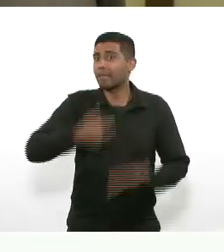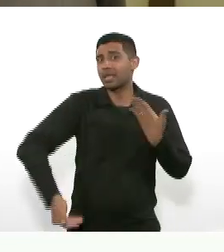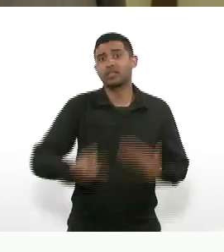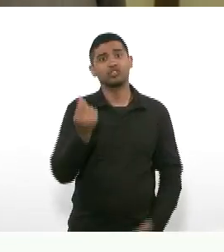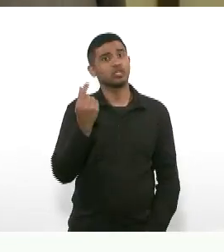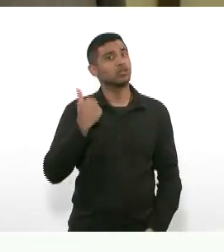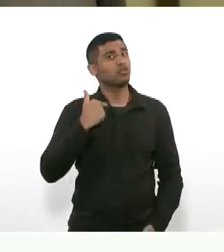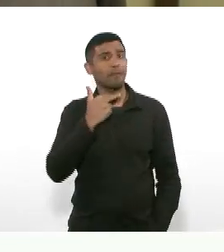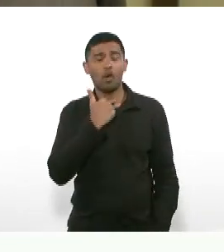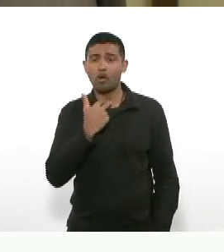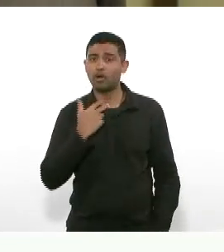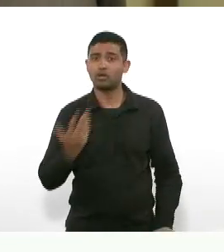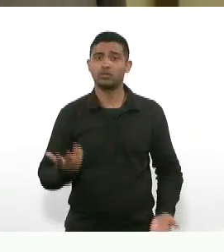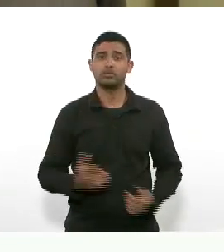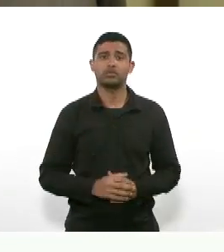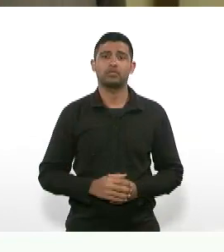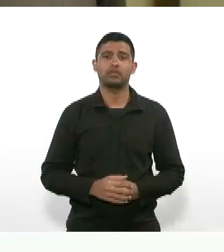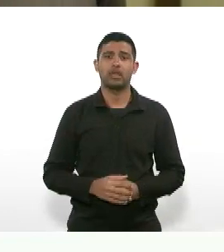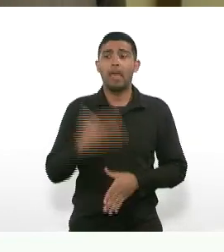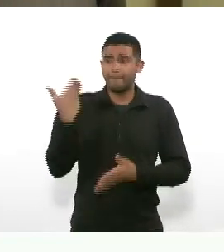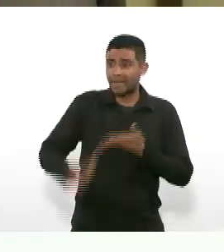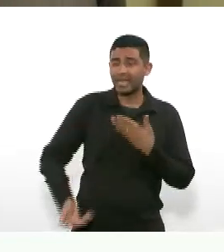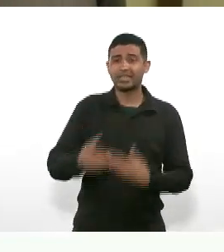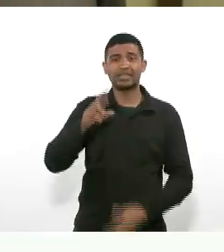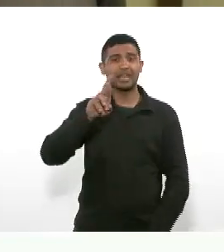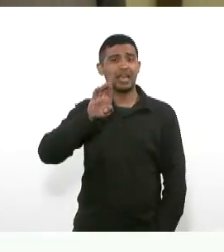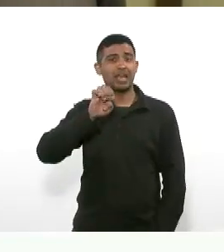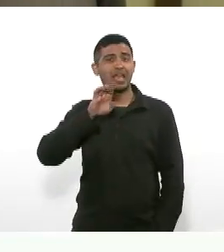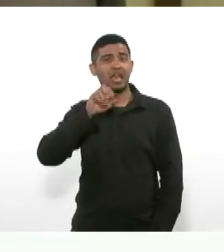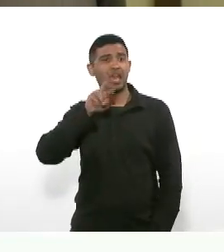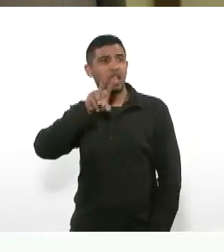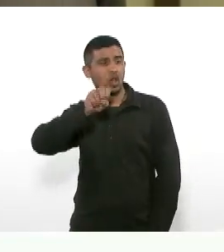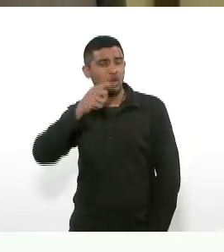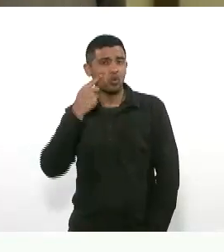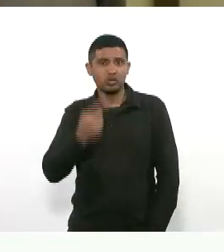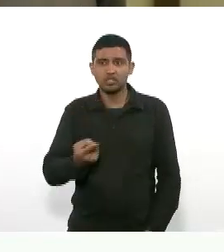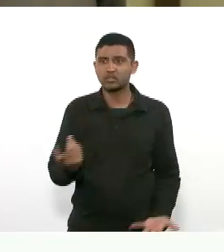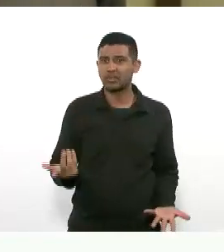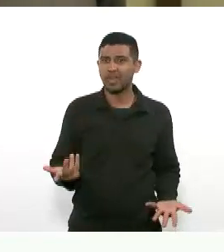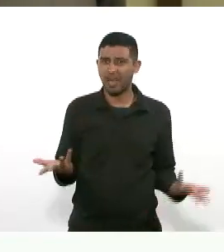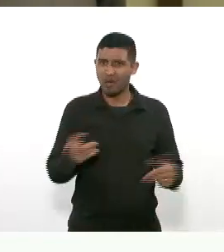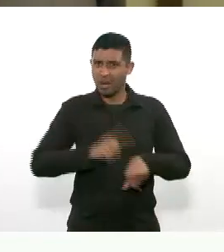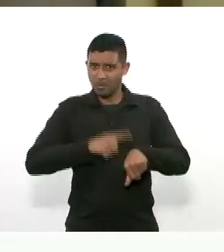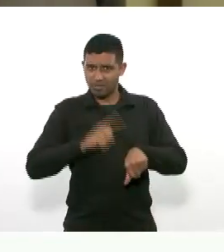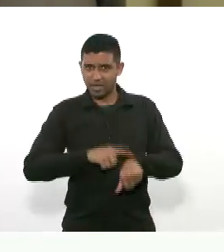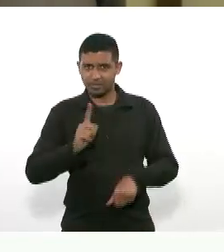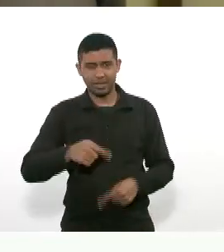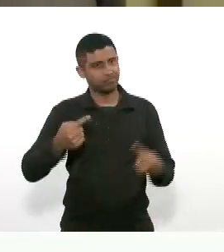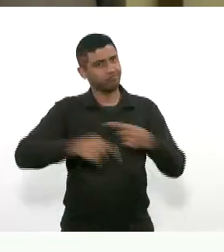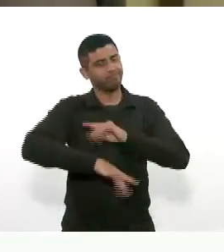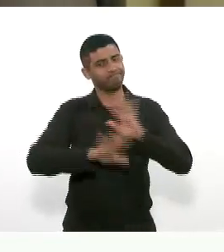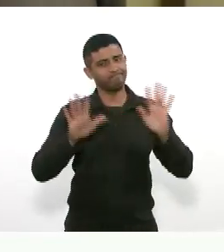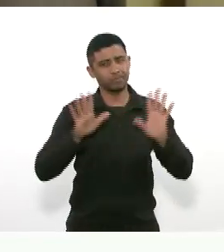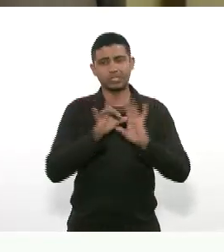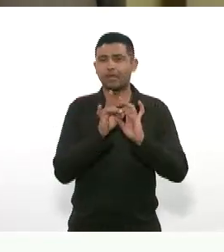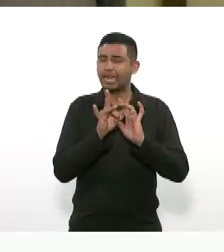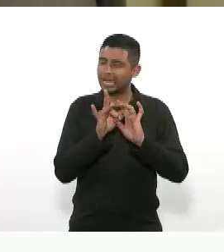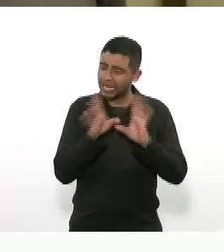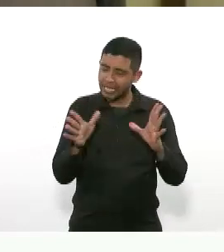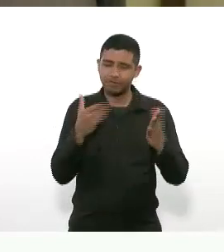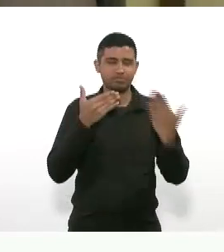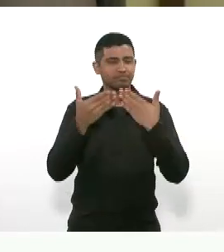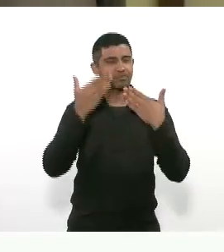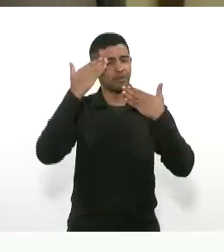dinheiro. E perder recursos, o mar não está para peixe, não está no momento, né? Então é isso, me coloco aqui à